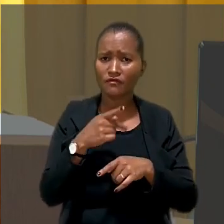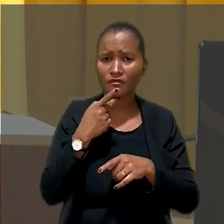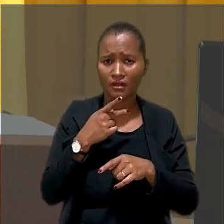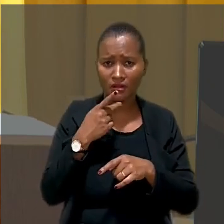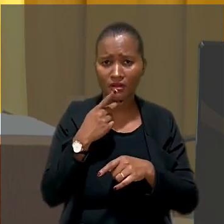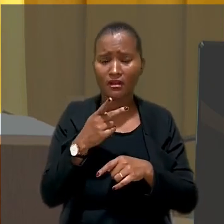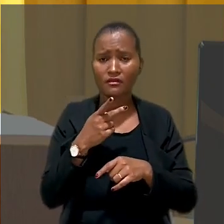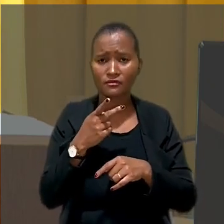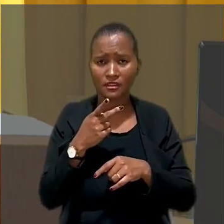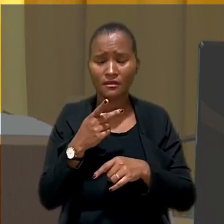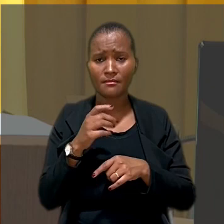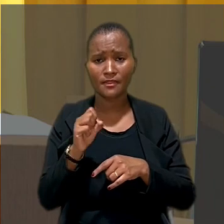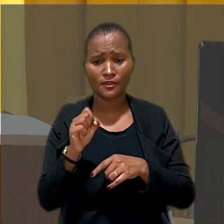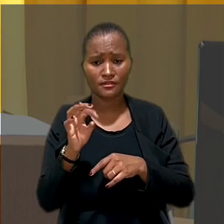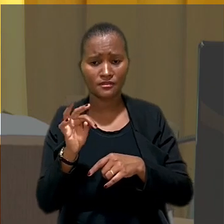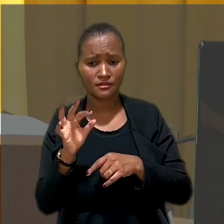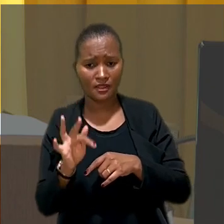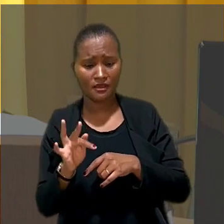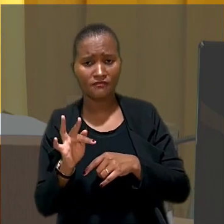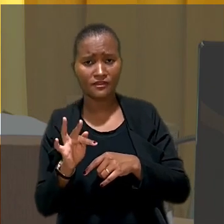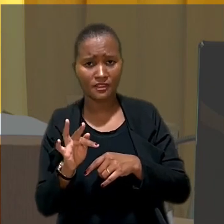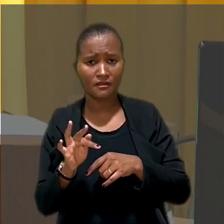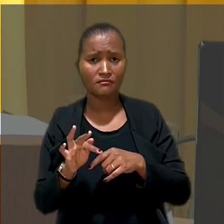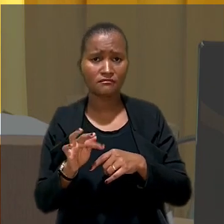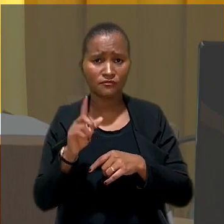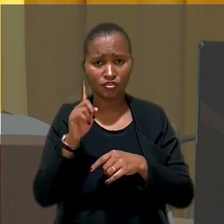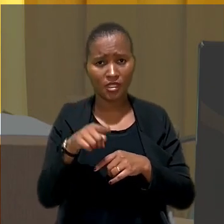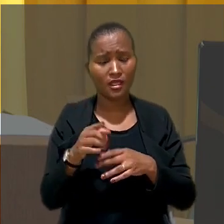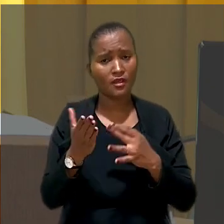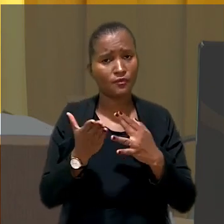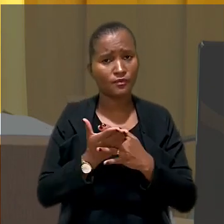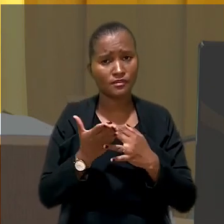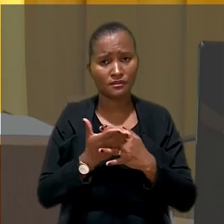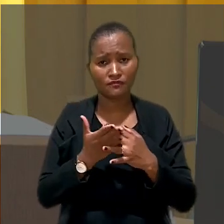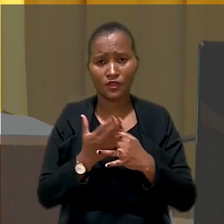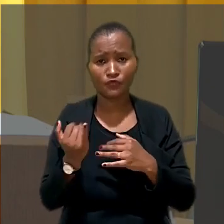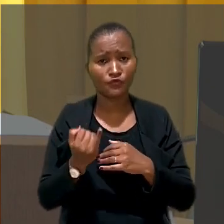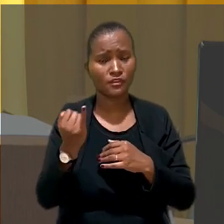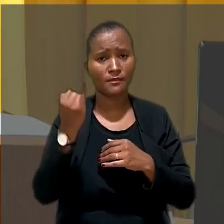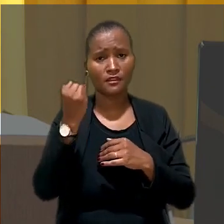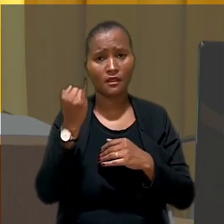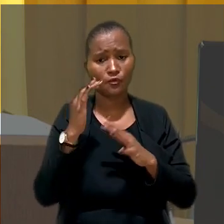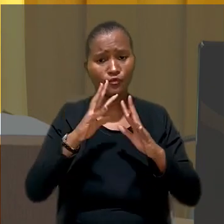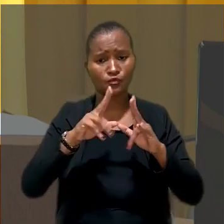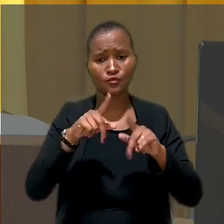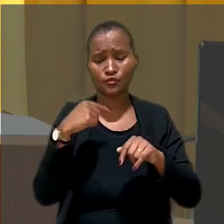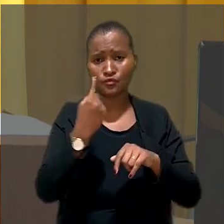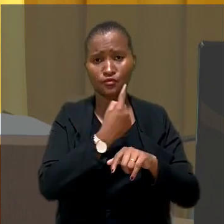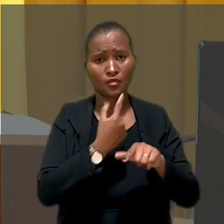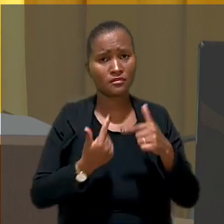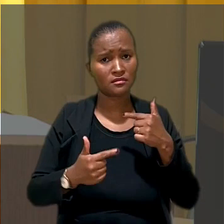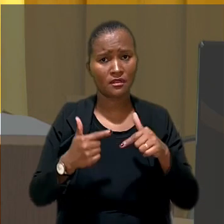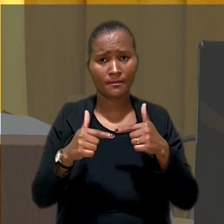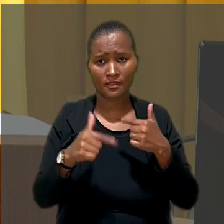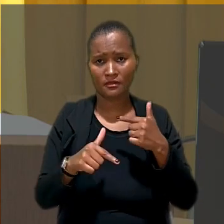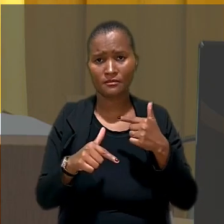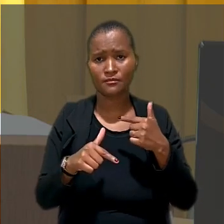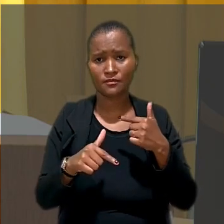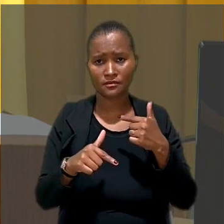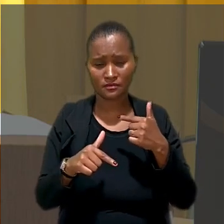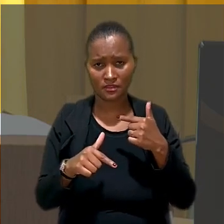até expressamente pelo Supremo, de que se trata de um intervalo fundamental. Todos nós trabalhamos, né?